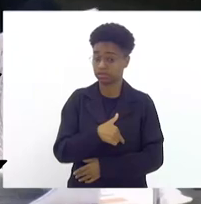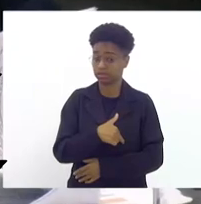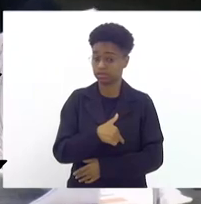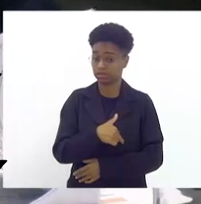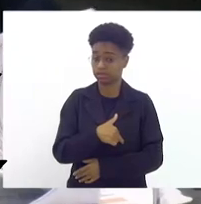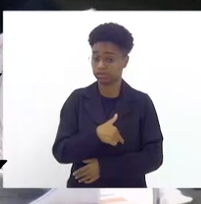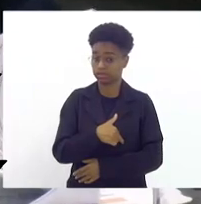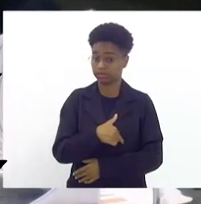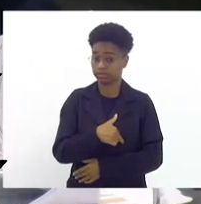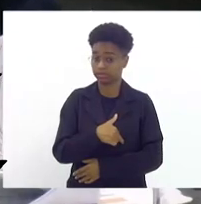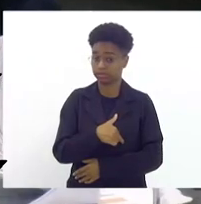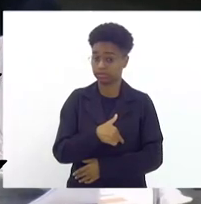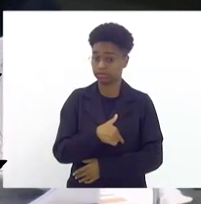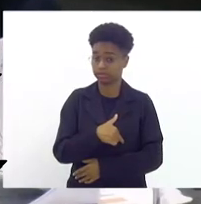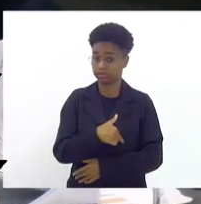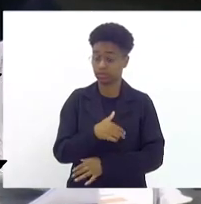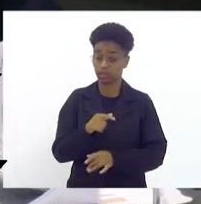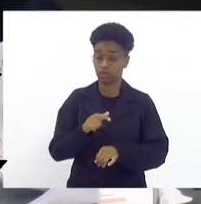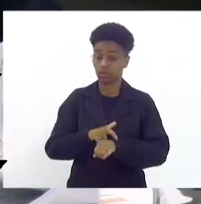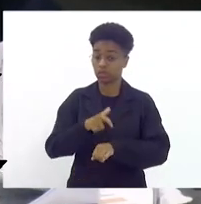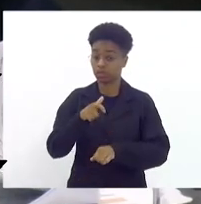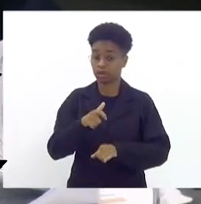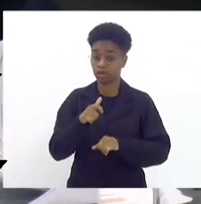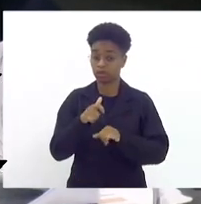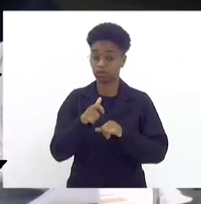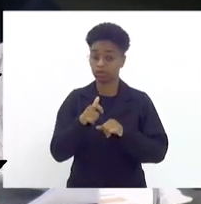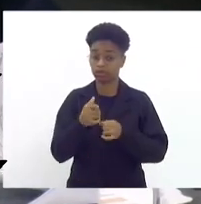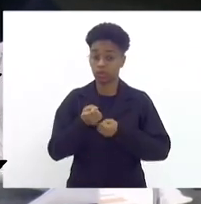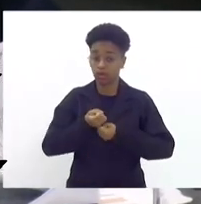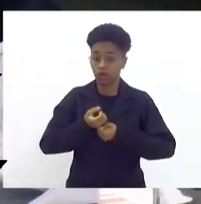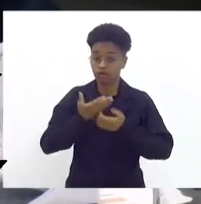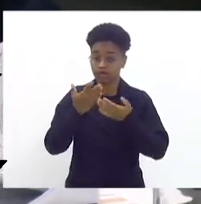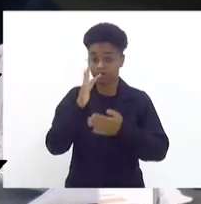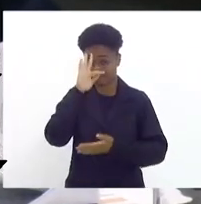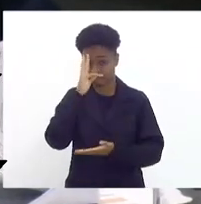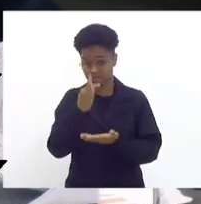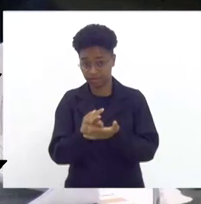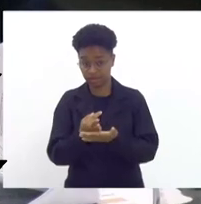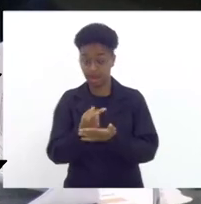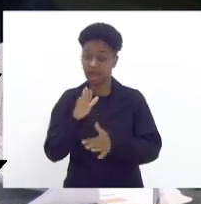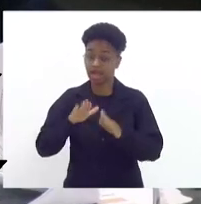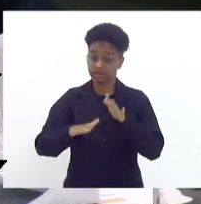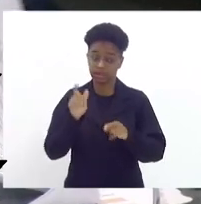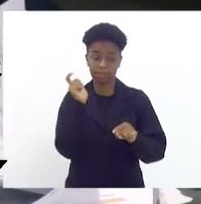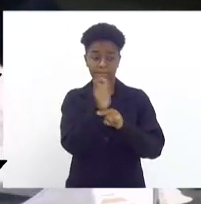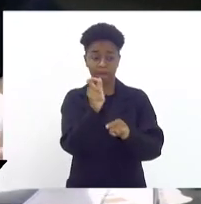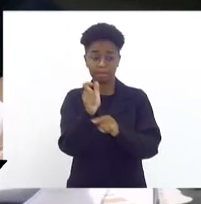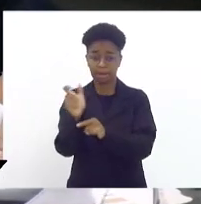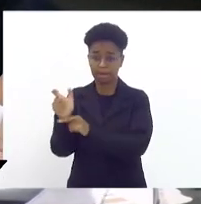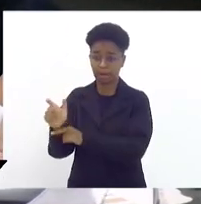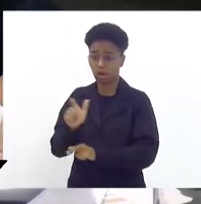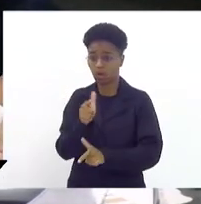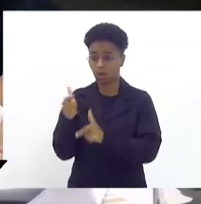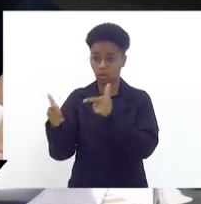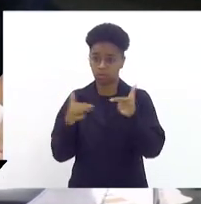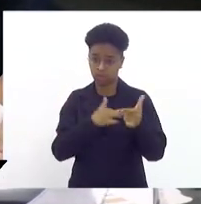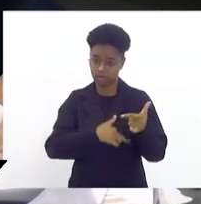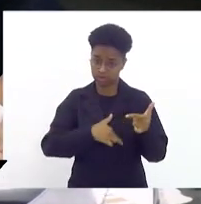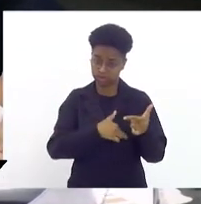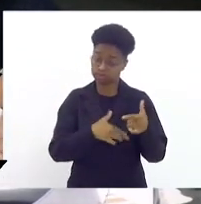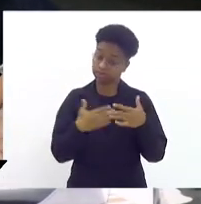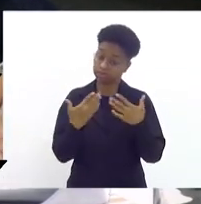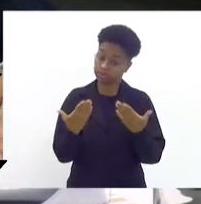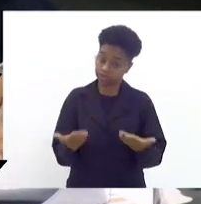ao professar a sua fé, muitas vezes exercem a crítica a outras religiões. Então, de